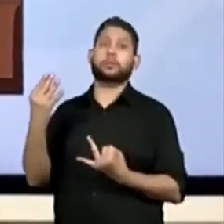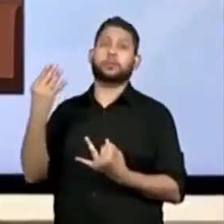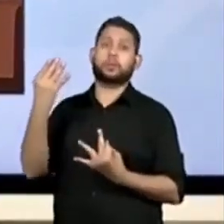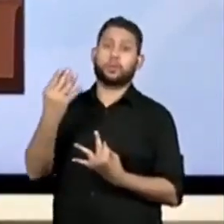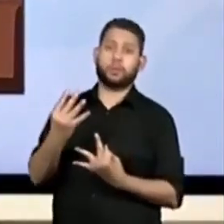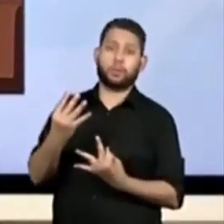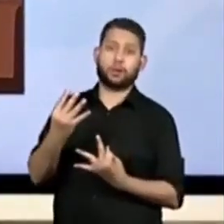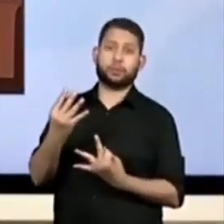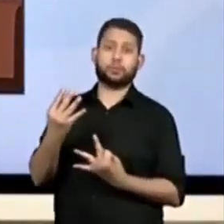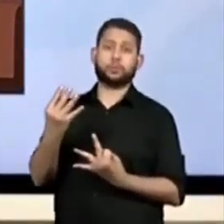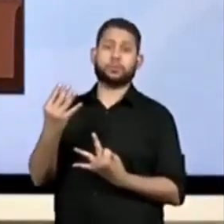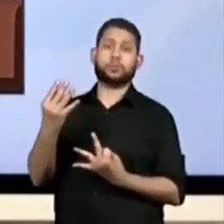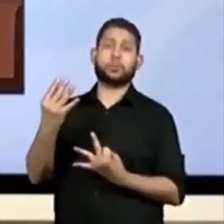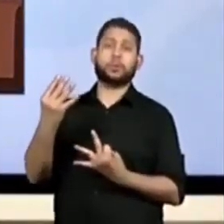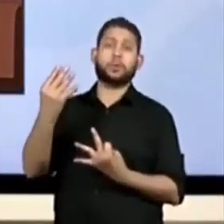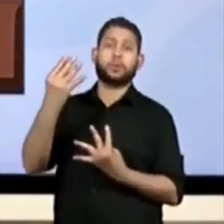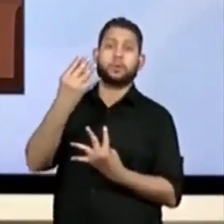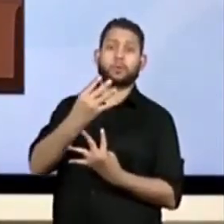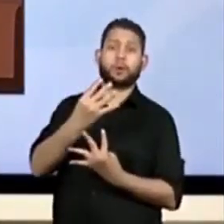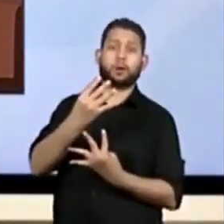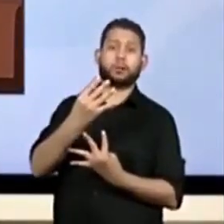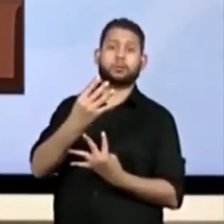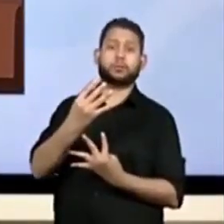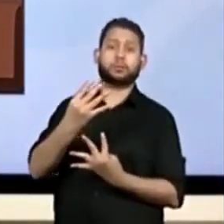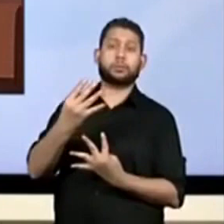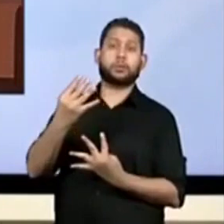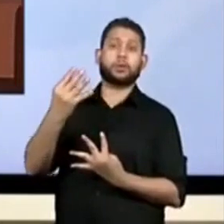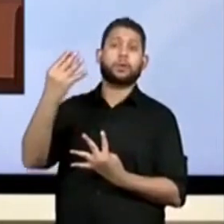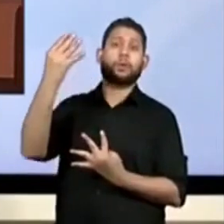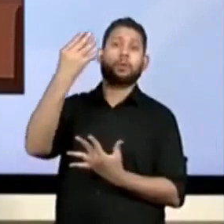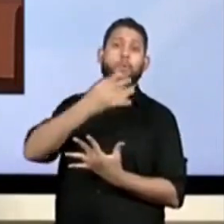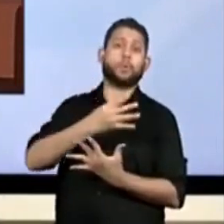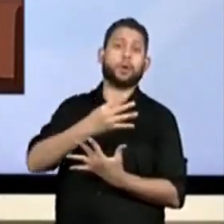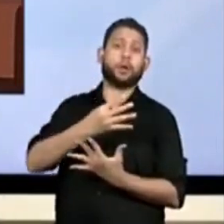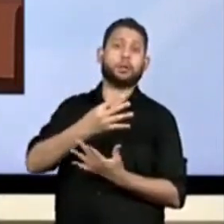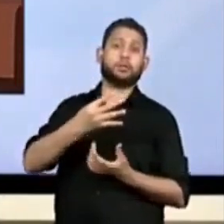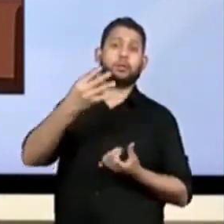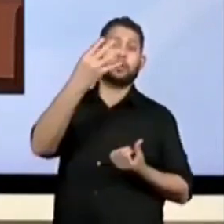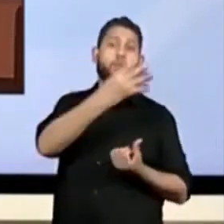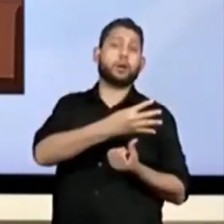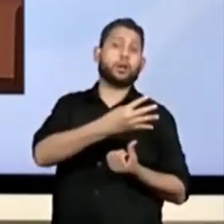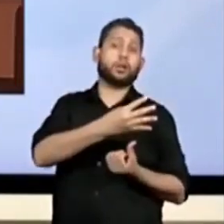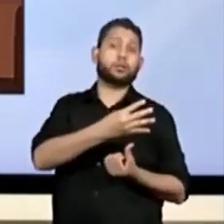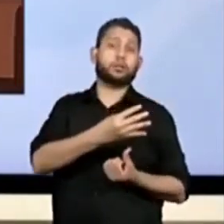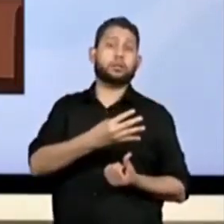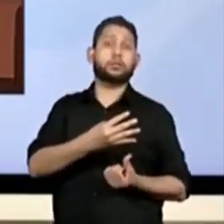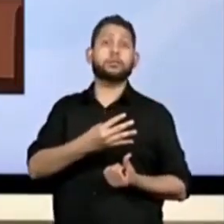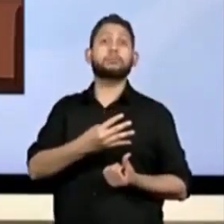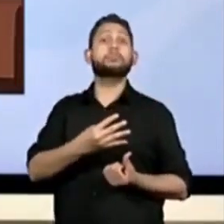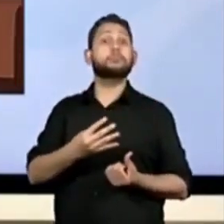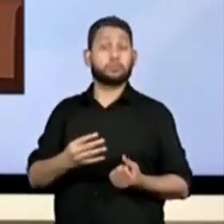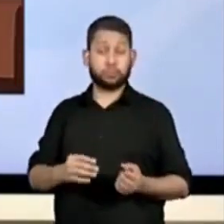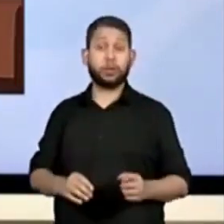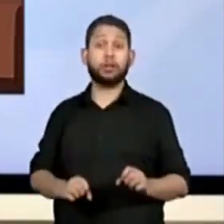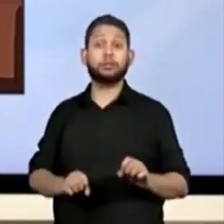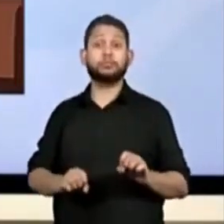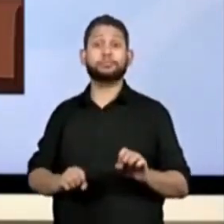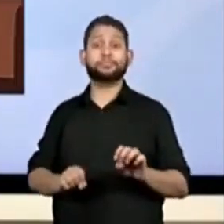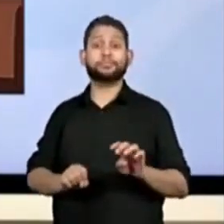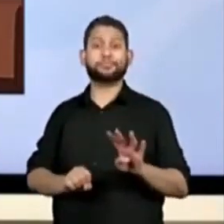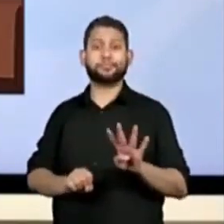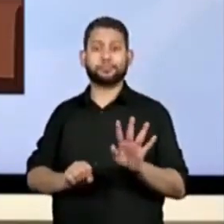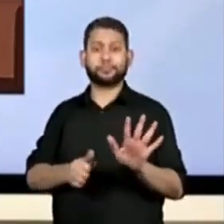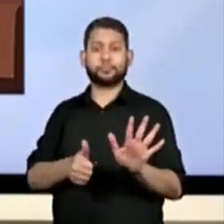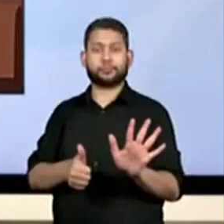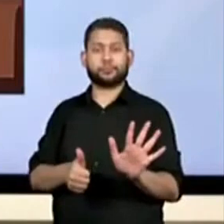e mais 4 mais 4 mais 4 e eu vamos pensar